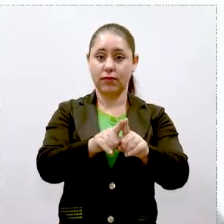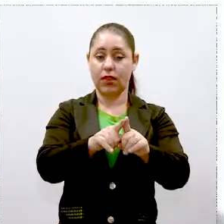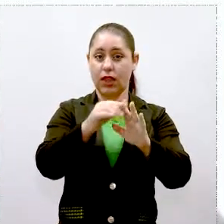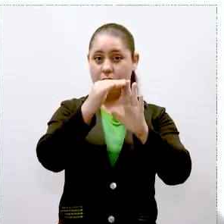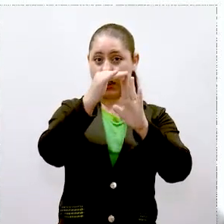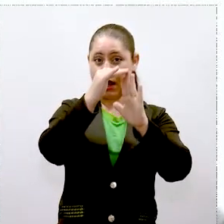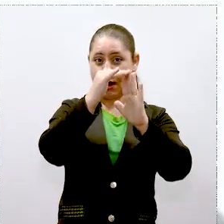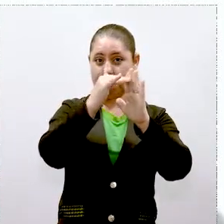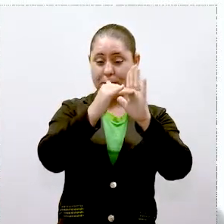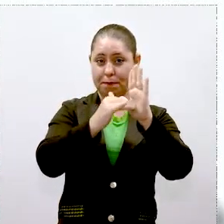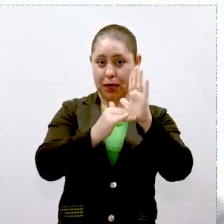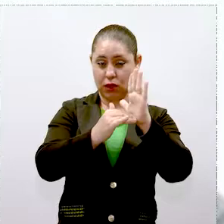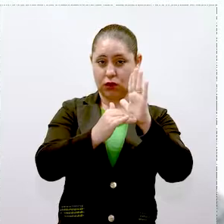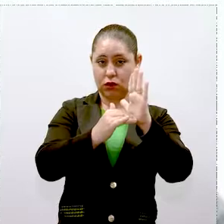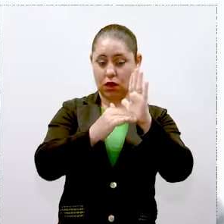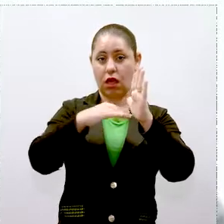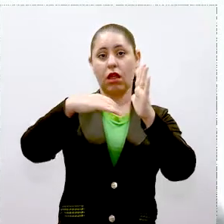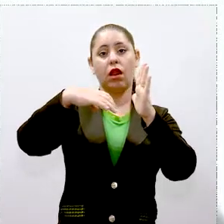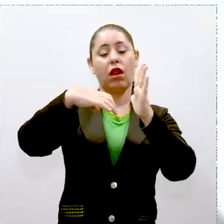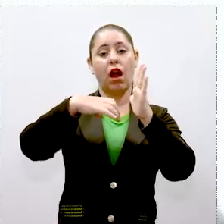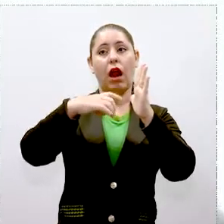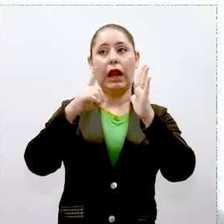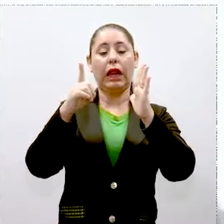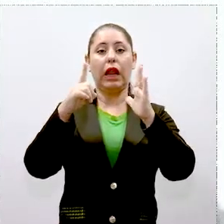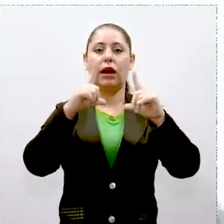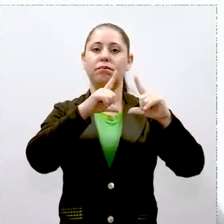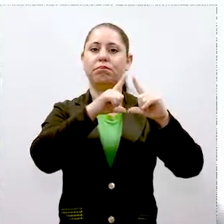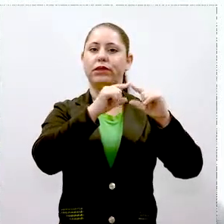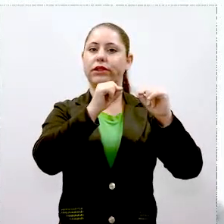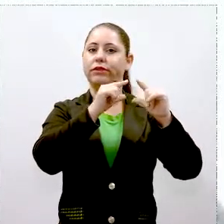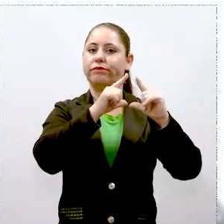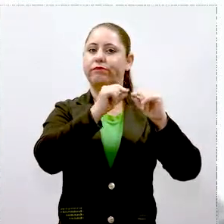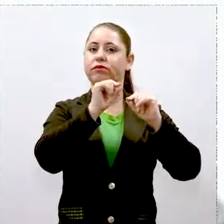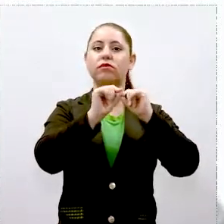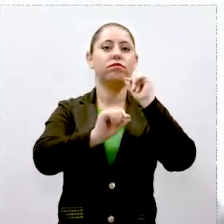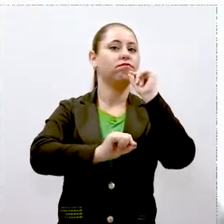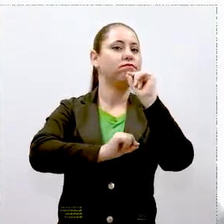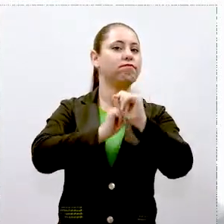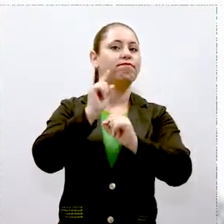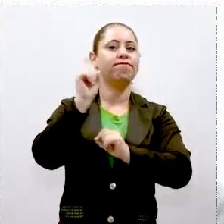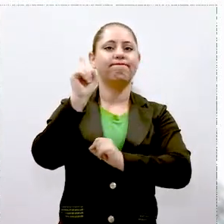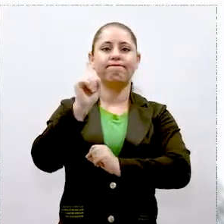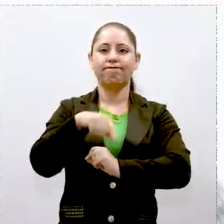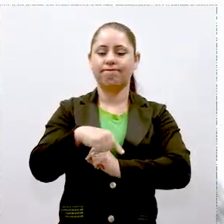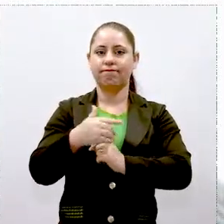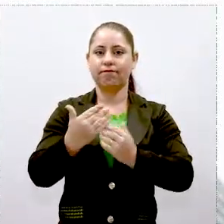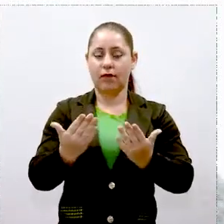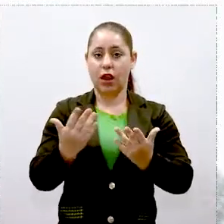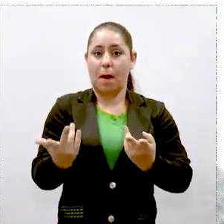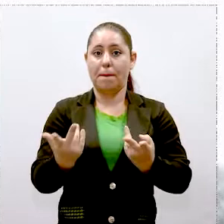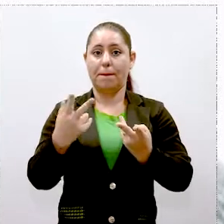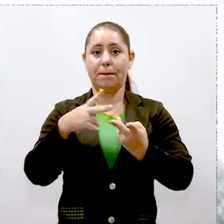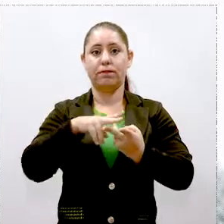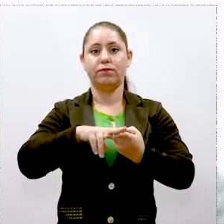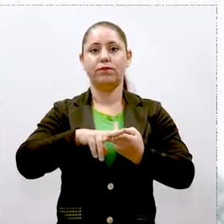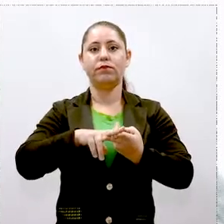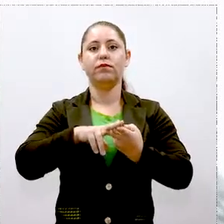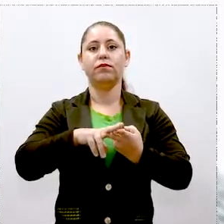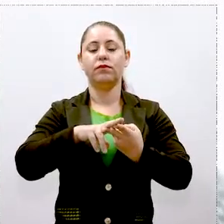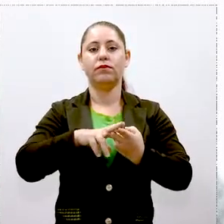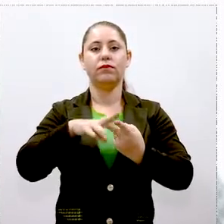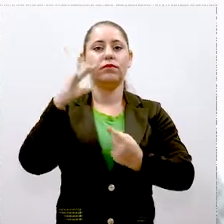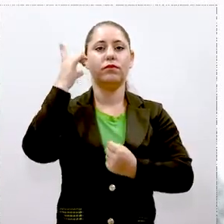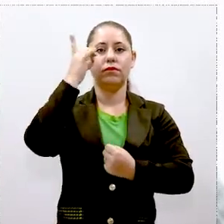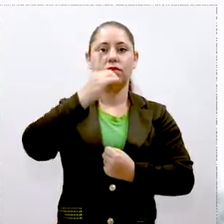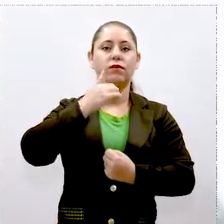da Câmara dos Deputados em Brasília, que é a prisão do deputado